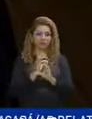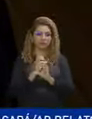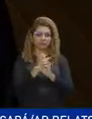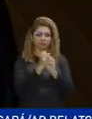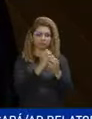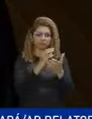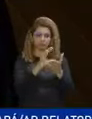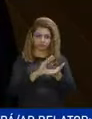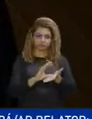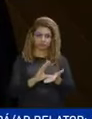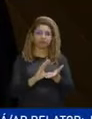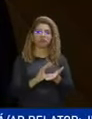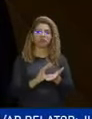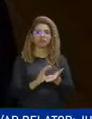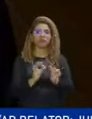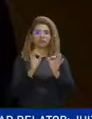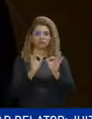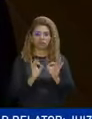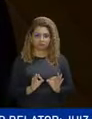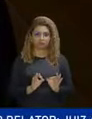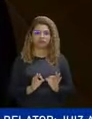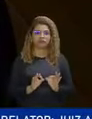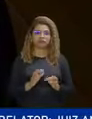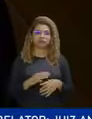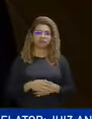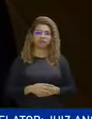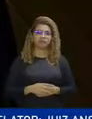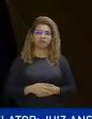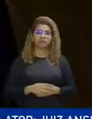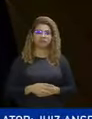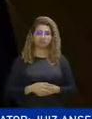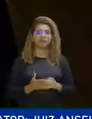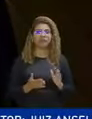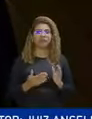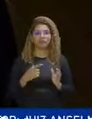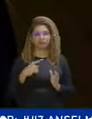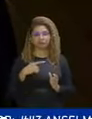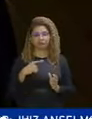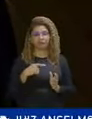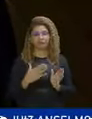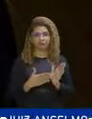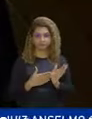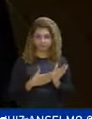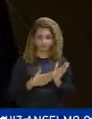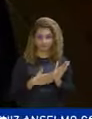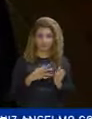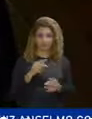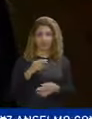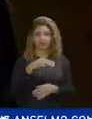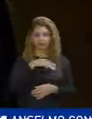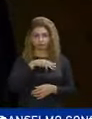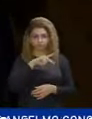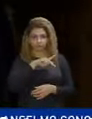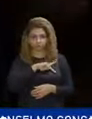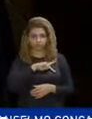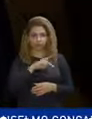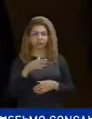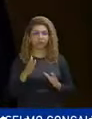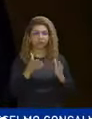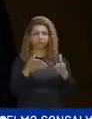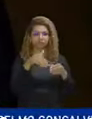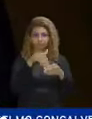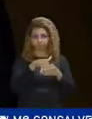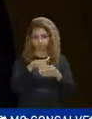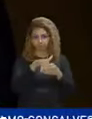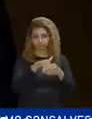impõe. Ante exposto, na linha dos pareceres do NACEP e também do Ministério Público Eleitoral, ratifico a